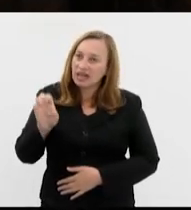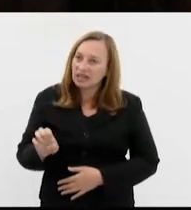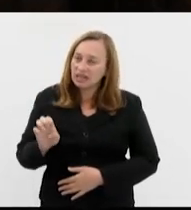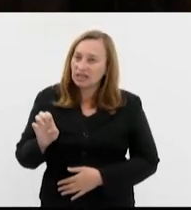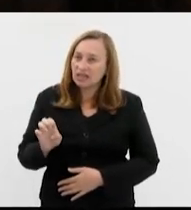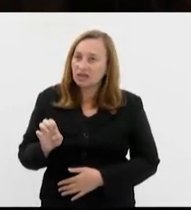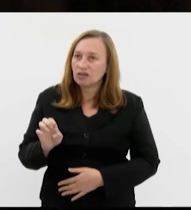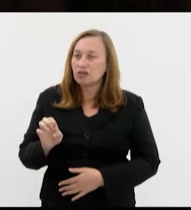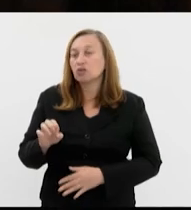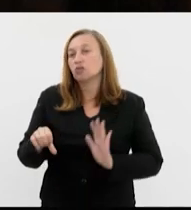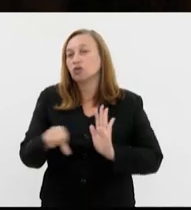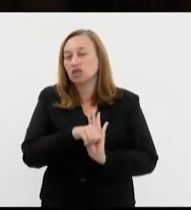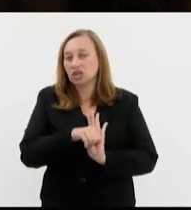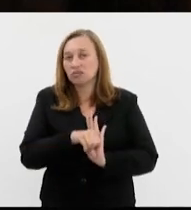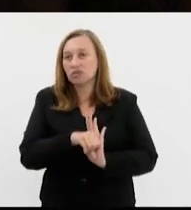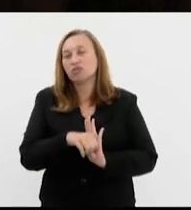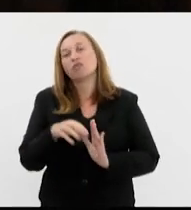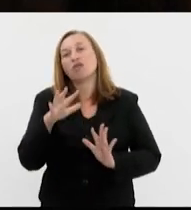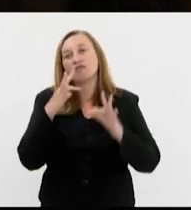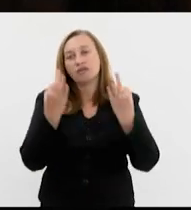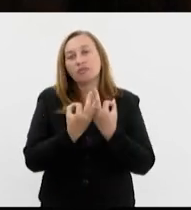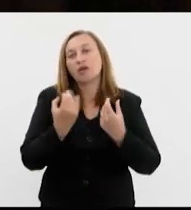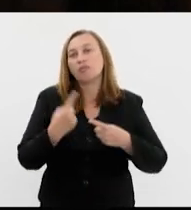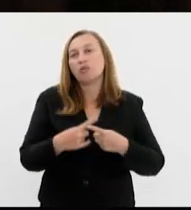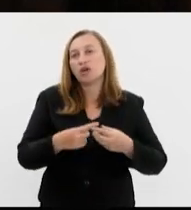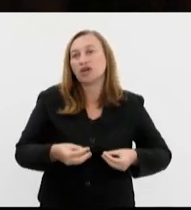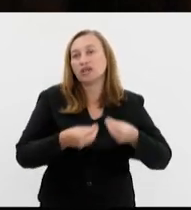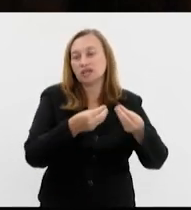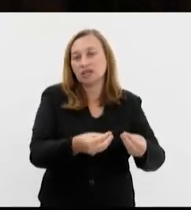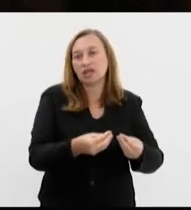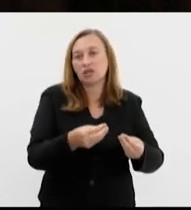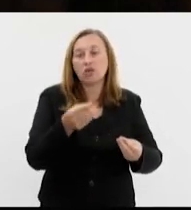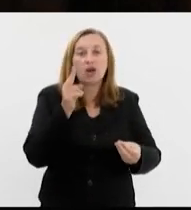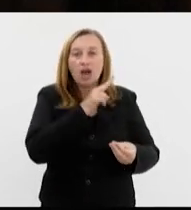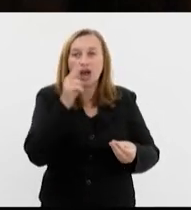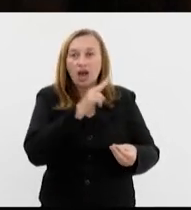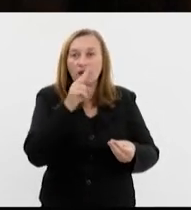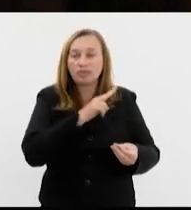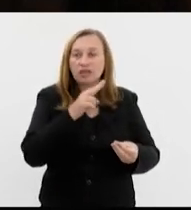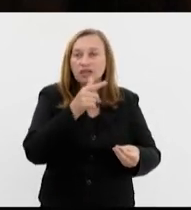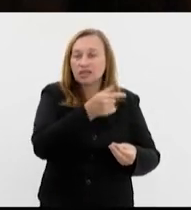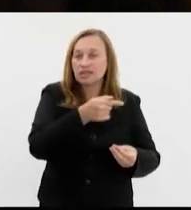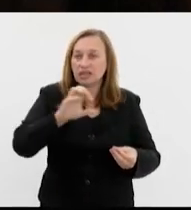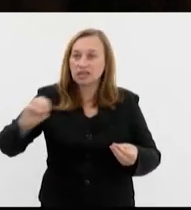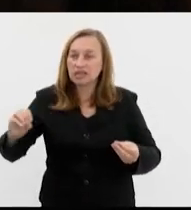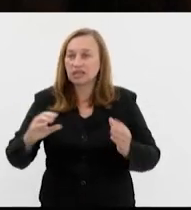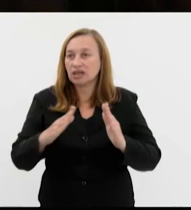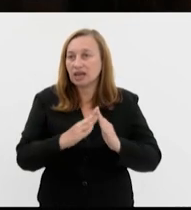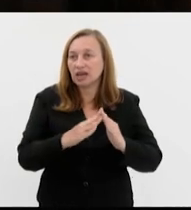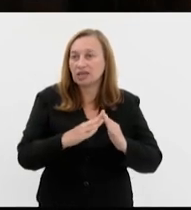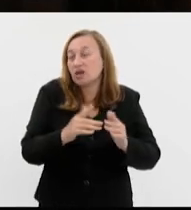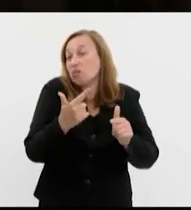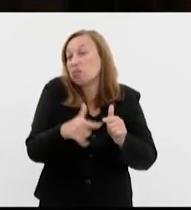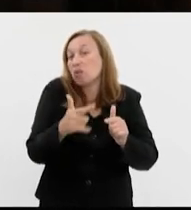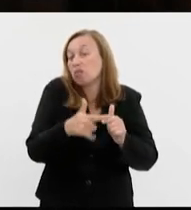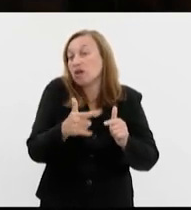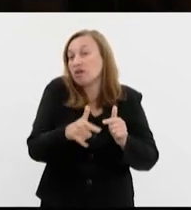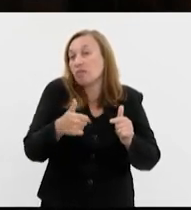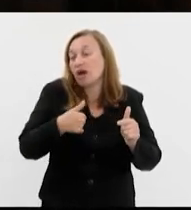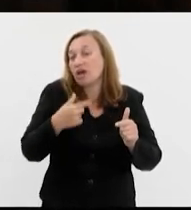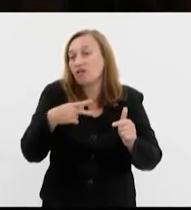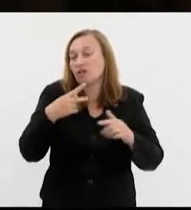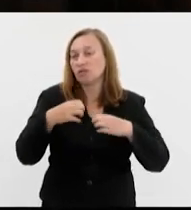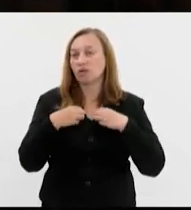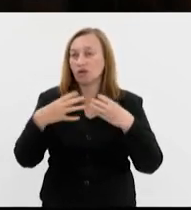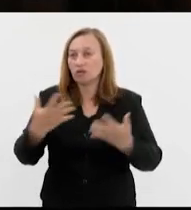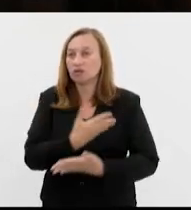as famílias do Vicenzo Rivetti, porque entregou lá, na expressa, as 700 unidades, cheias de problema. E aí eu faço uma audiência